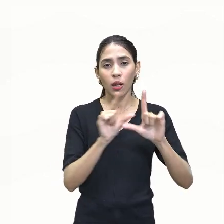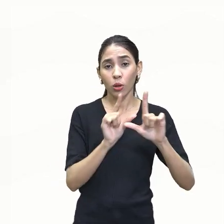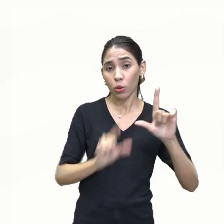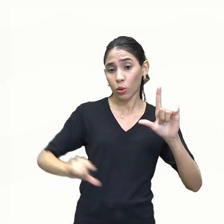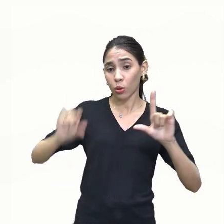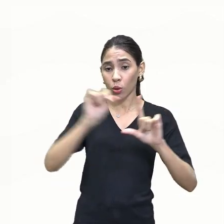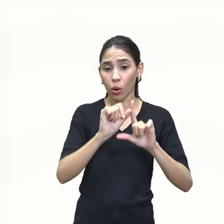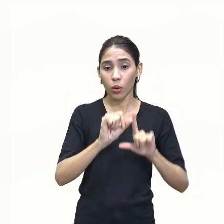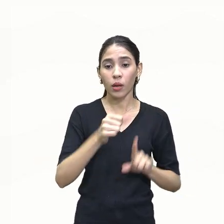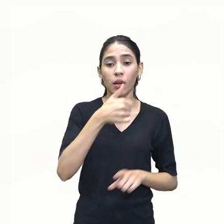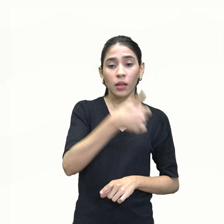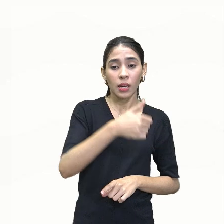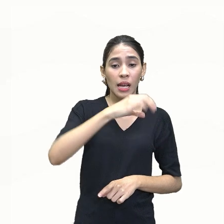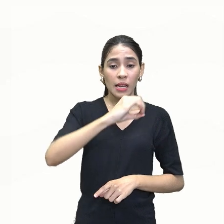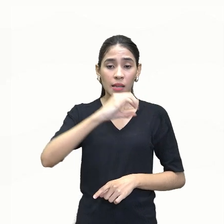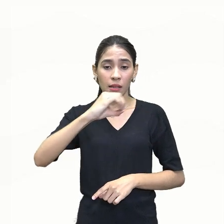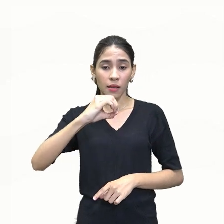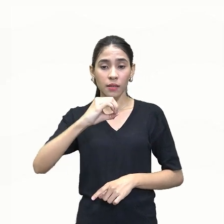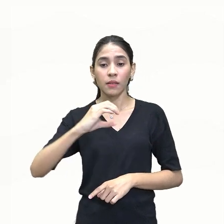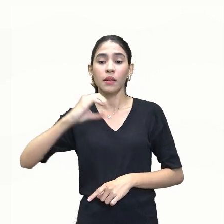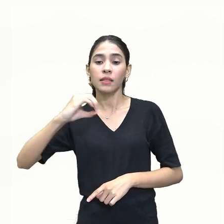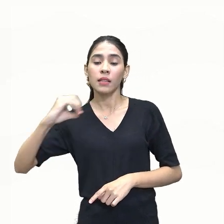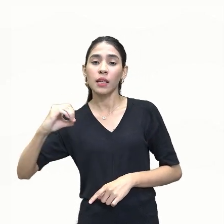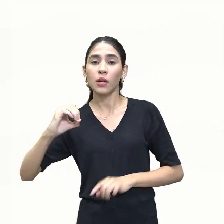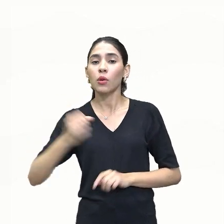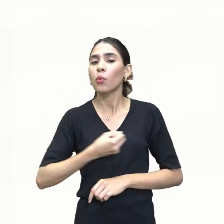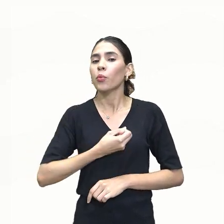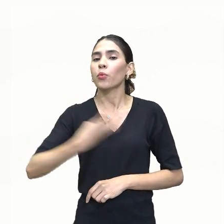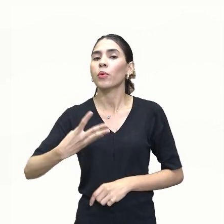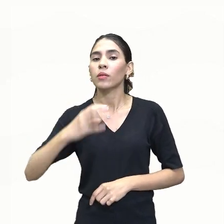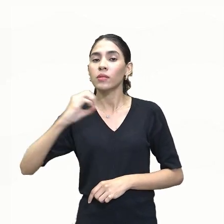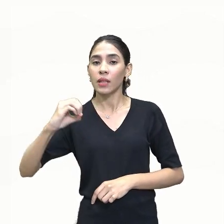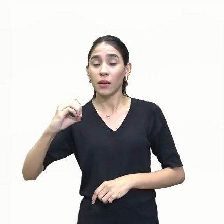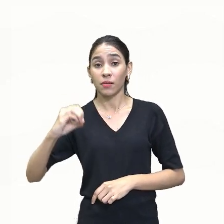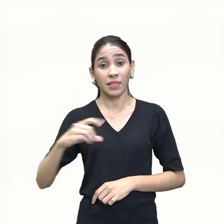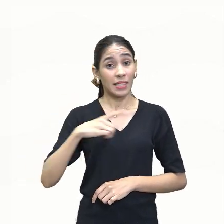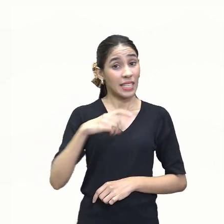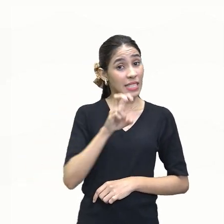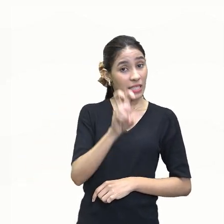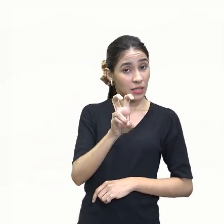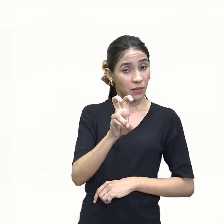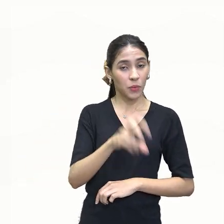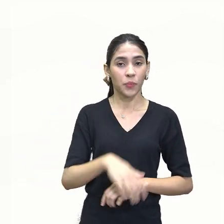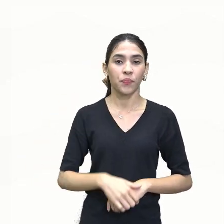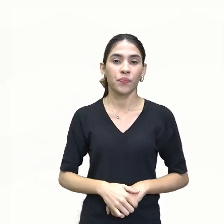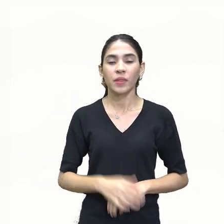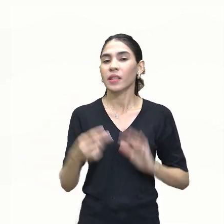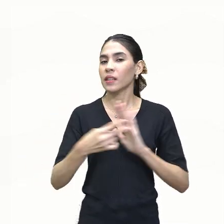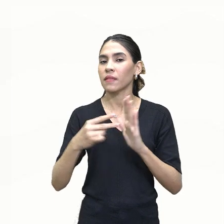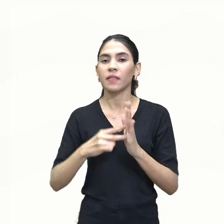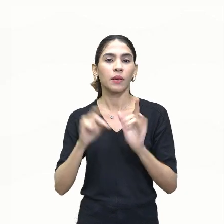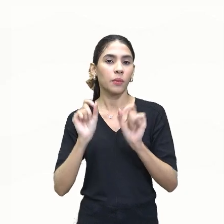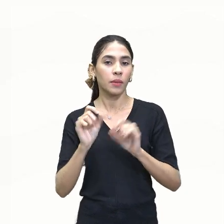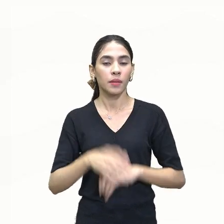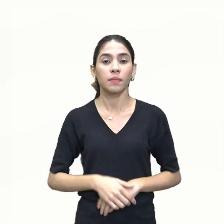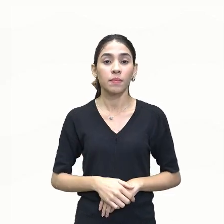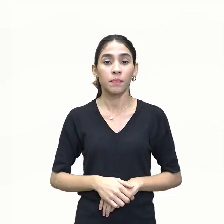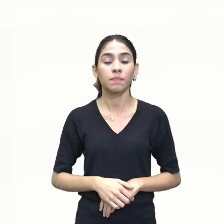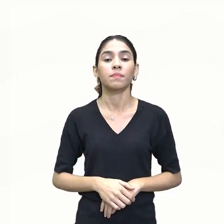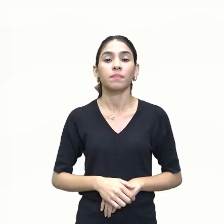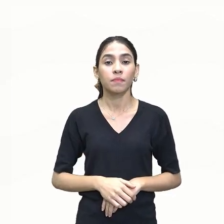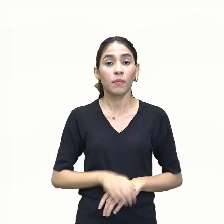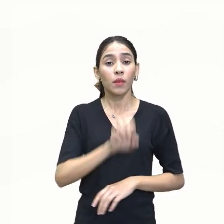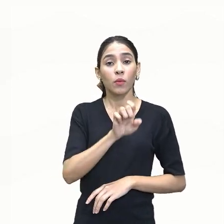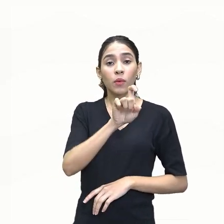100 mil aqui tem quantos zeros? Tem 5. Isso significa, então, que o